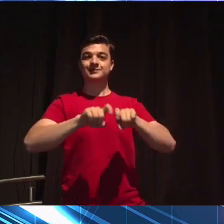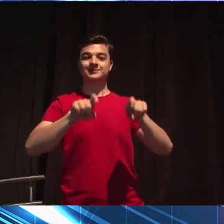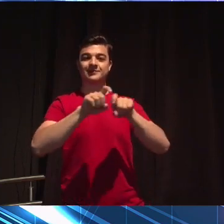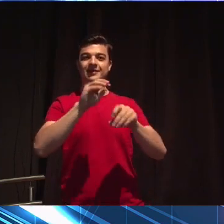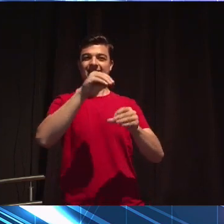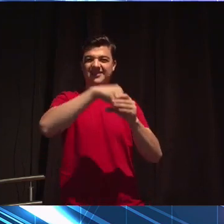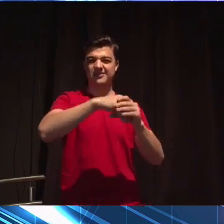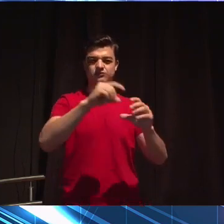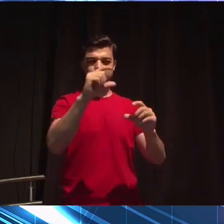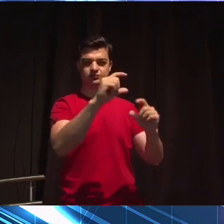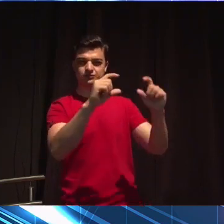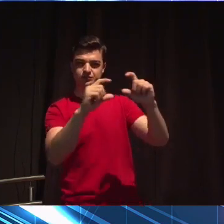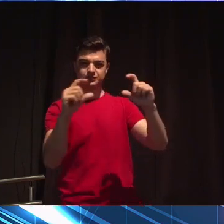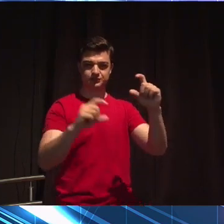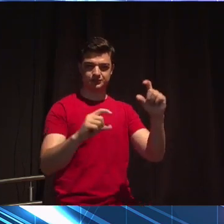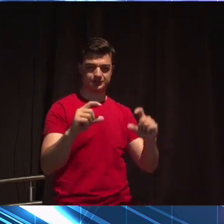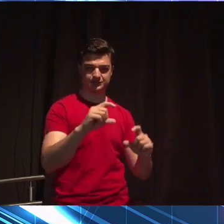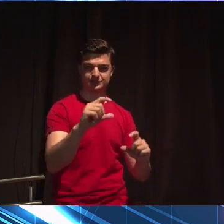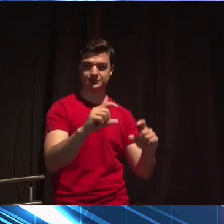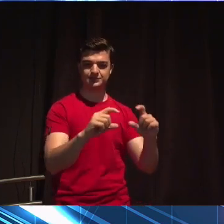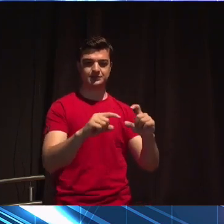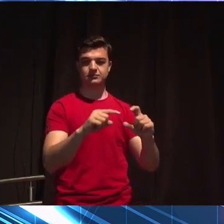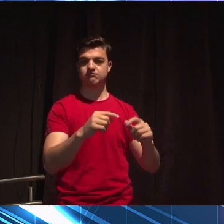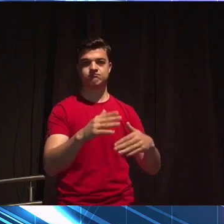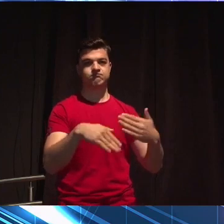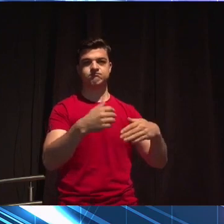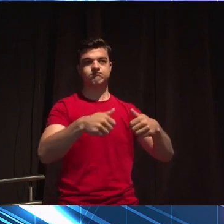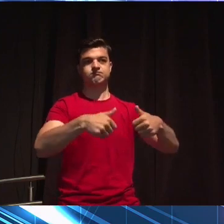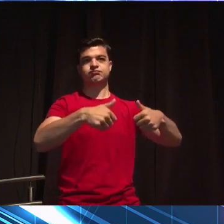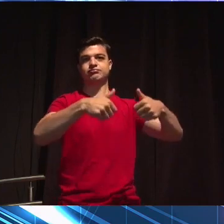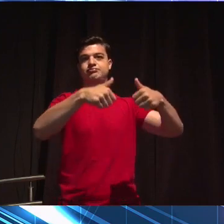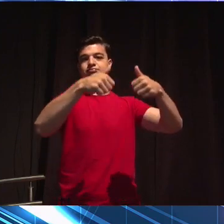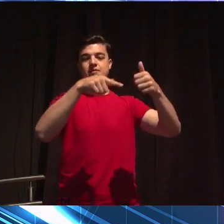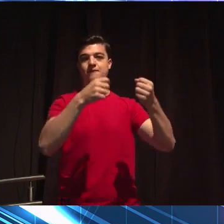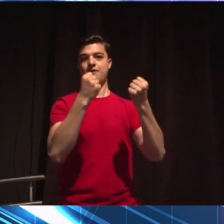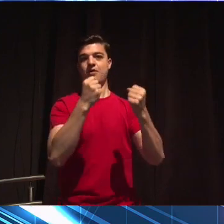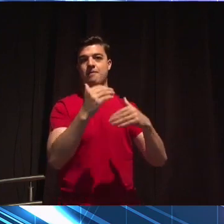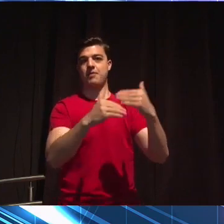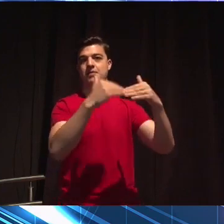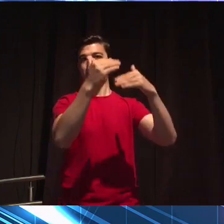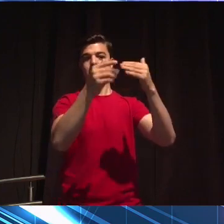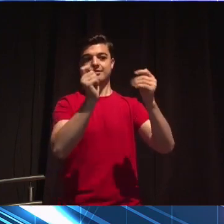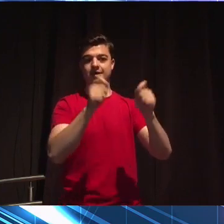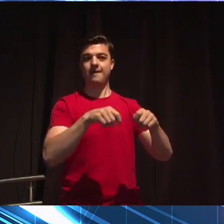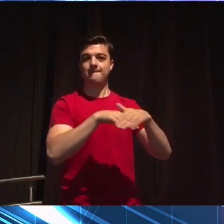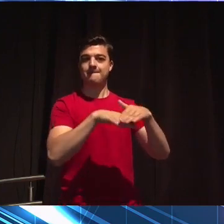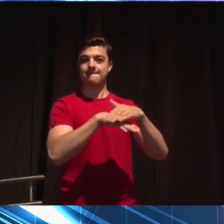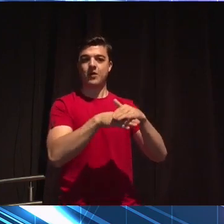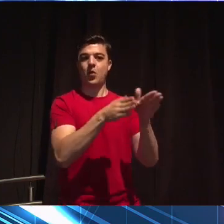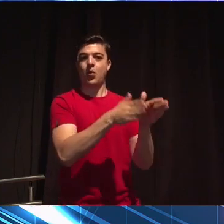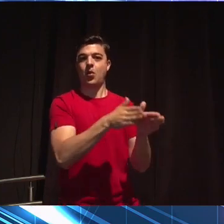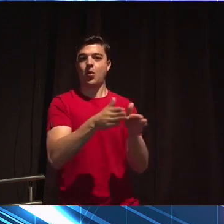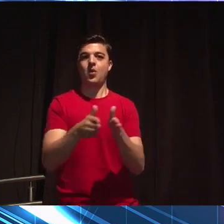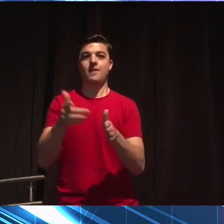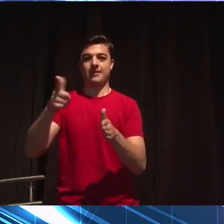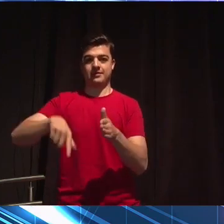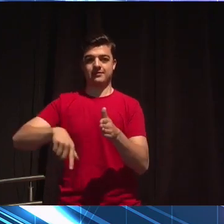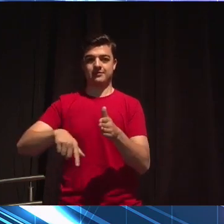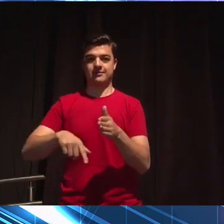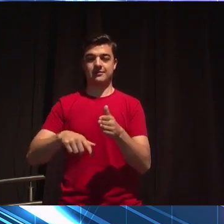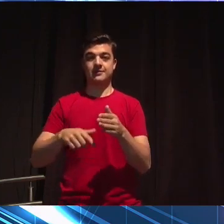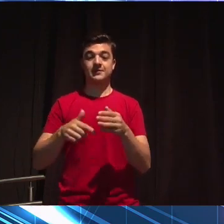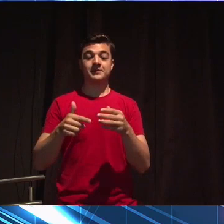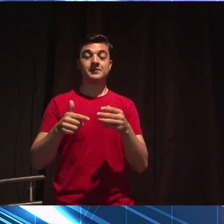meses. Né? Você também tem, como característica, a conectividade. Esse é o segundo vetor. Nós nunca estivemos tão